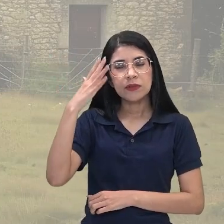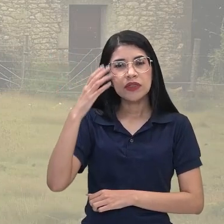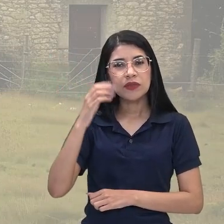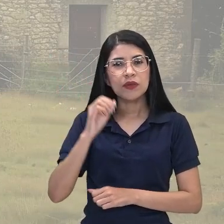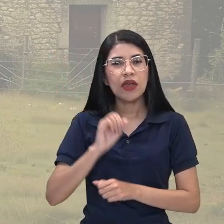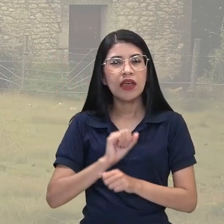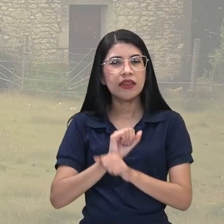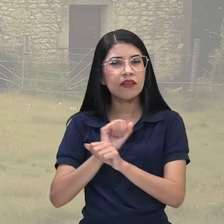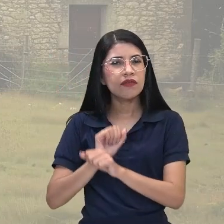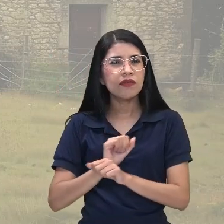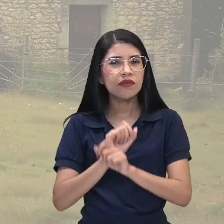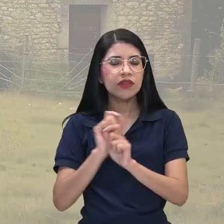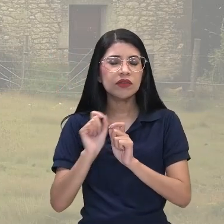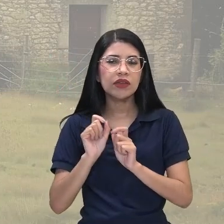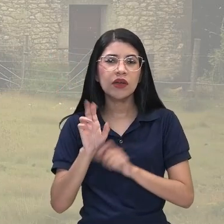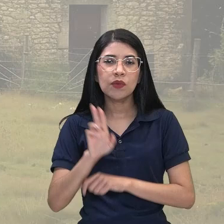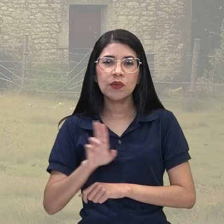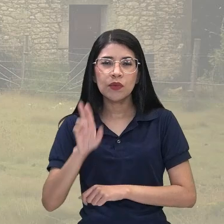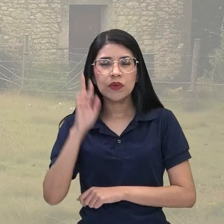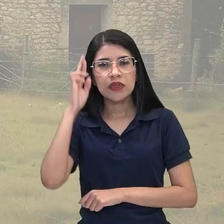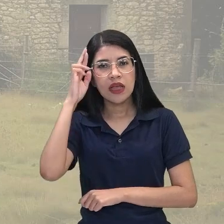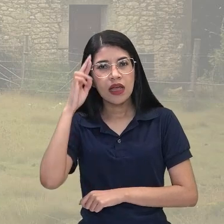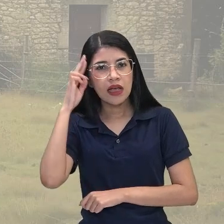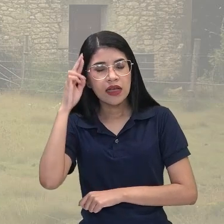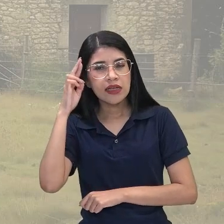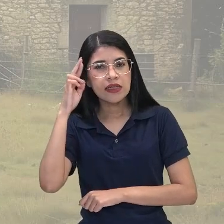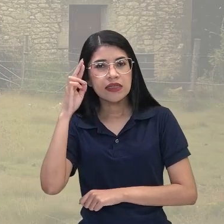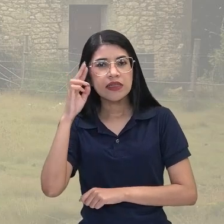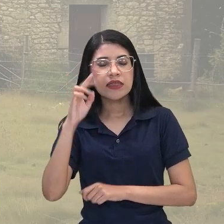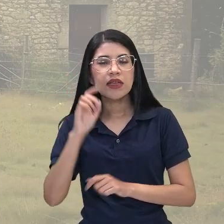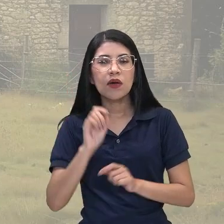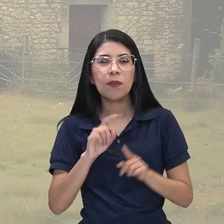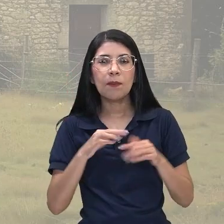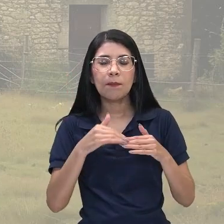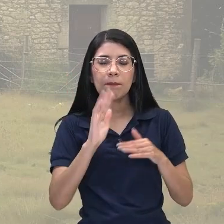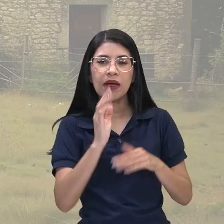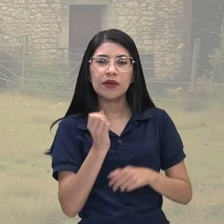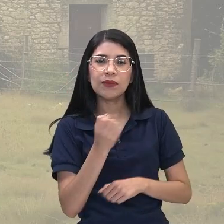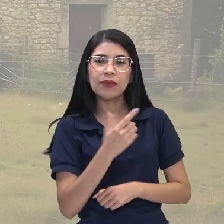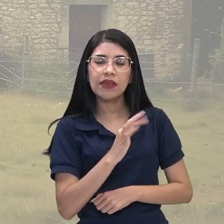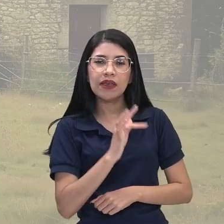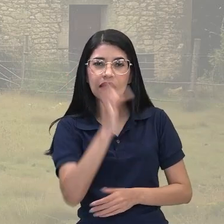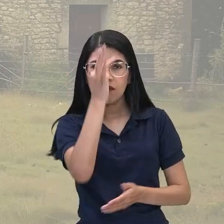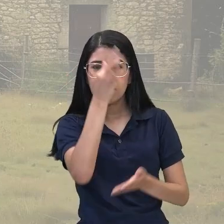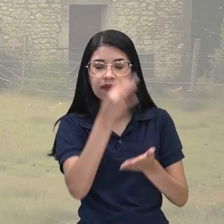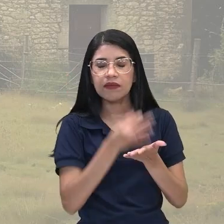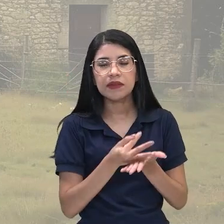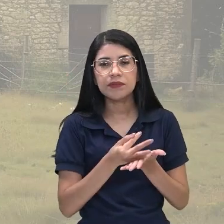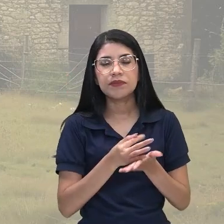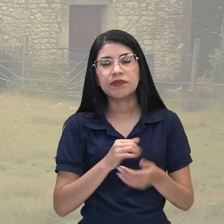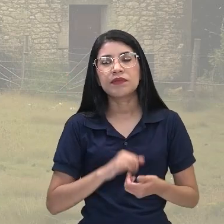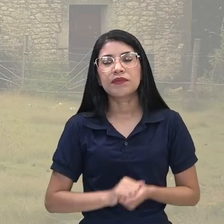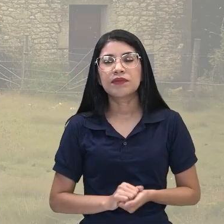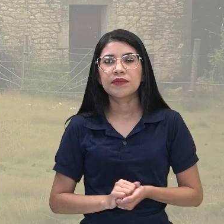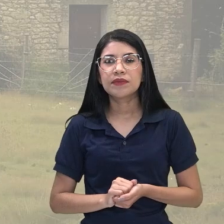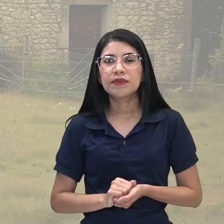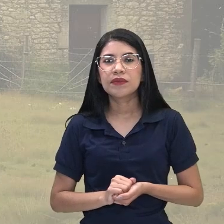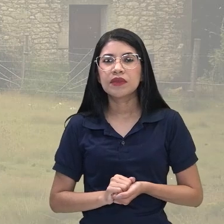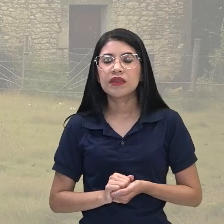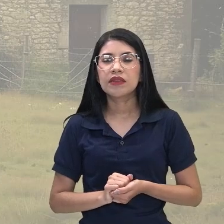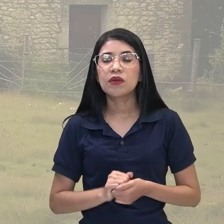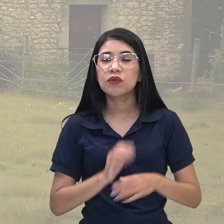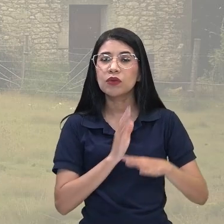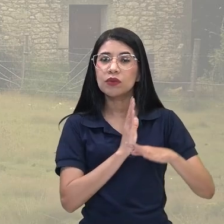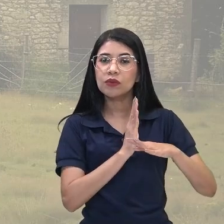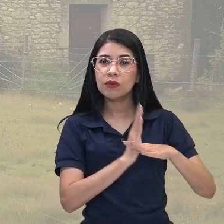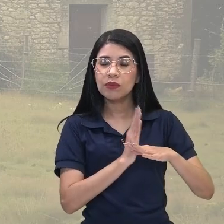defende? Defende o uso da razão sobre o da fé, né? Então, no movimento do